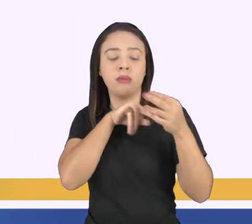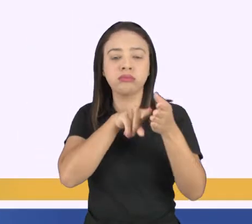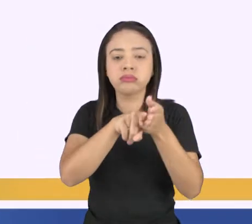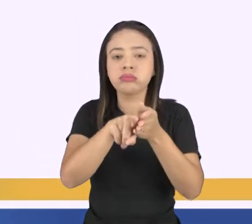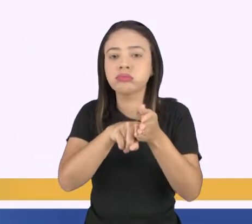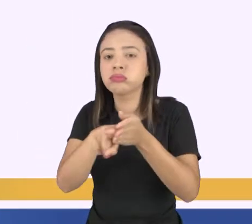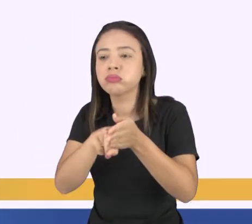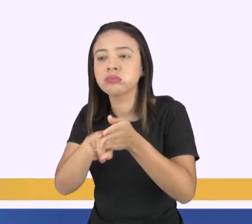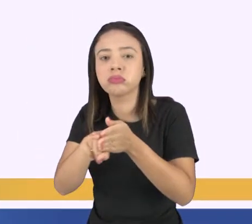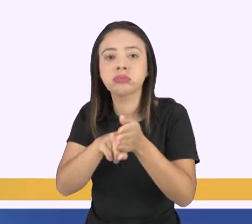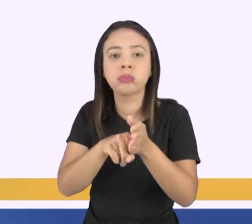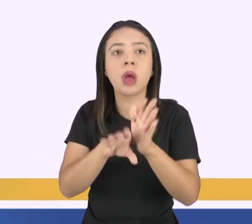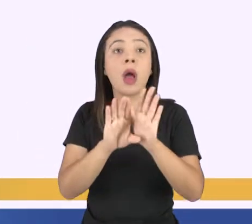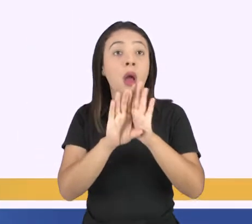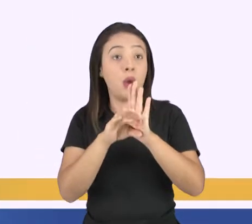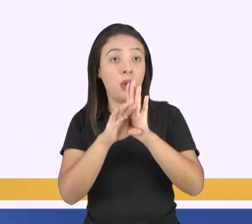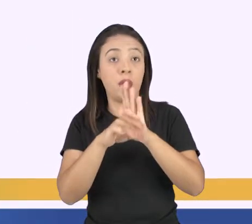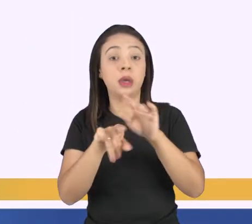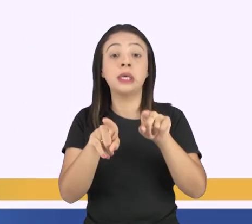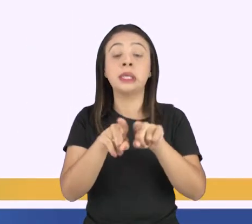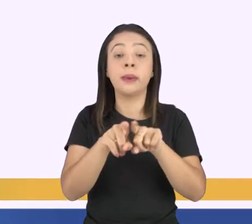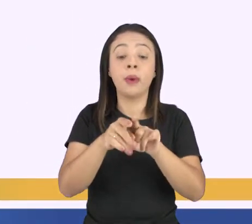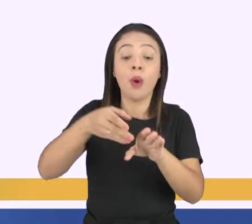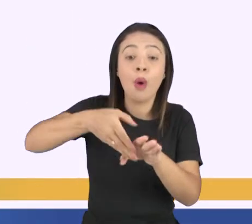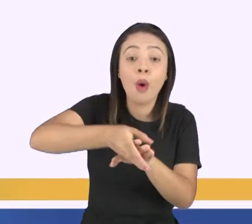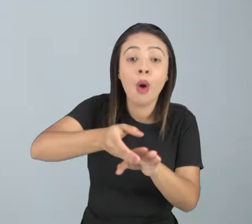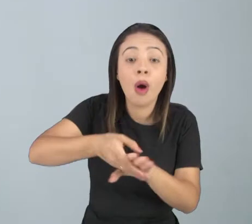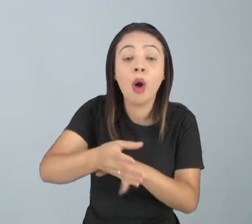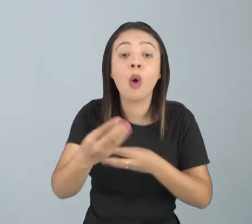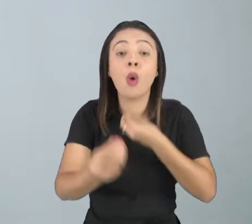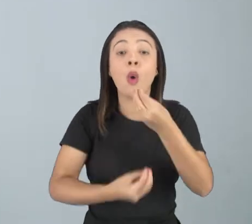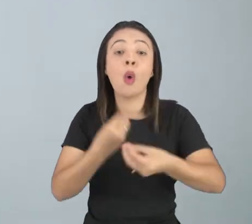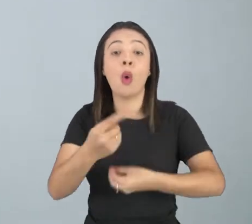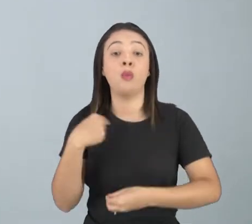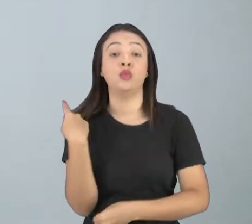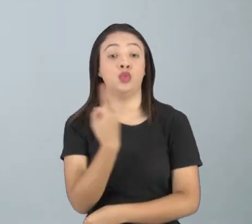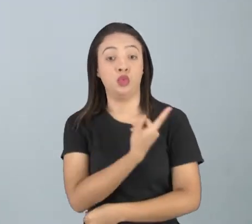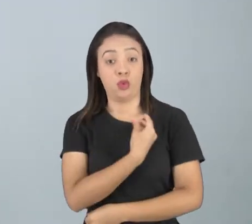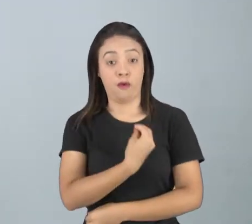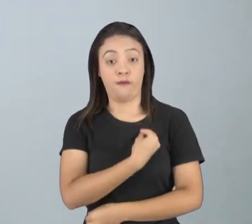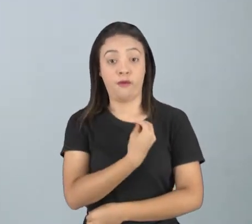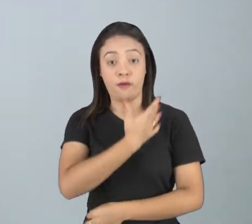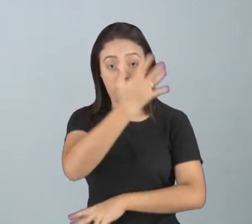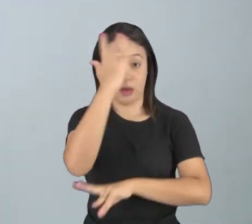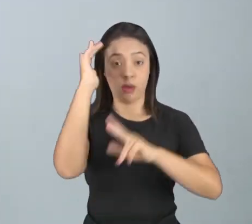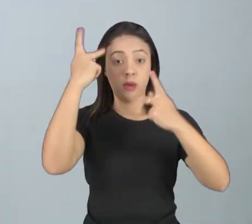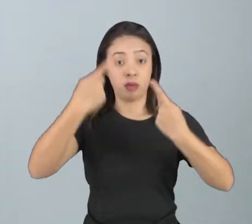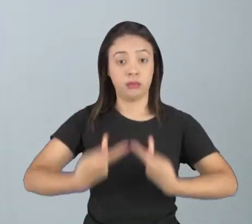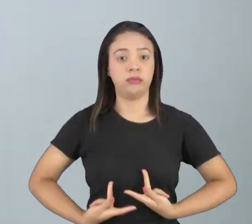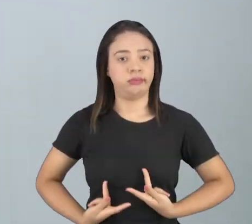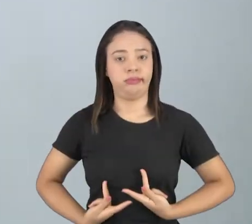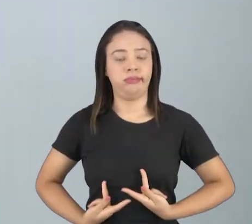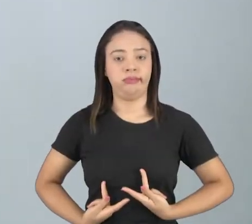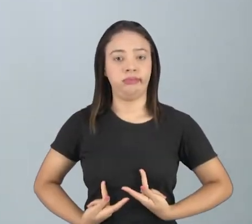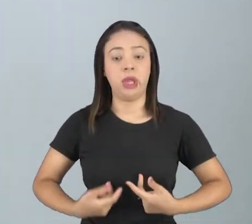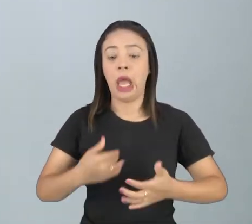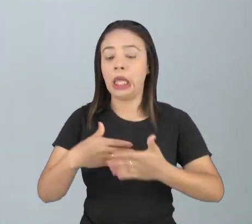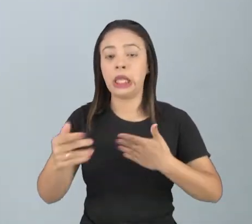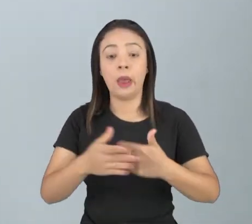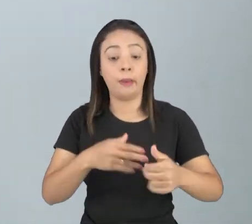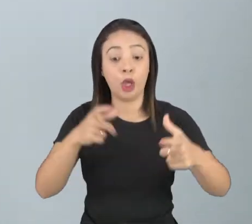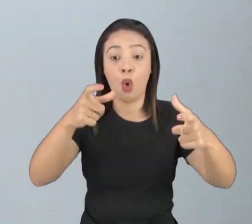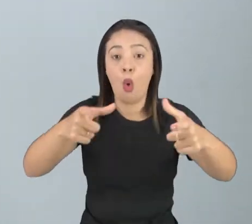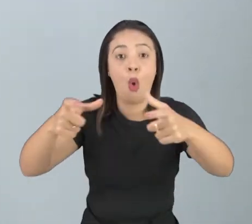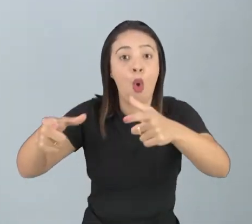que disciplinam e orientam o comportamento humano, né? Independente que ele esteja dentro do Himalaia, independente